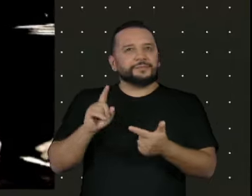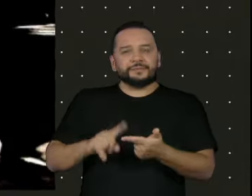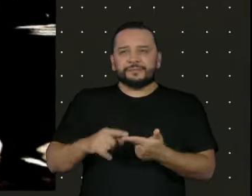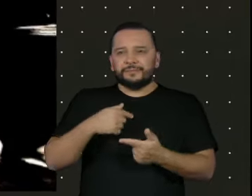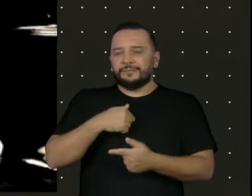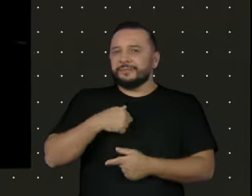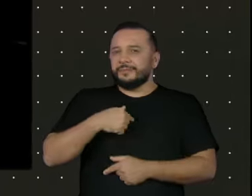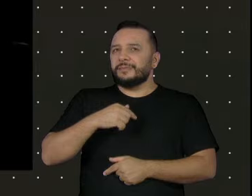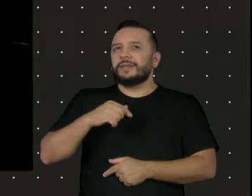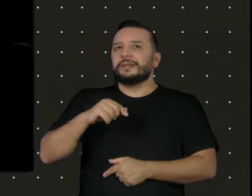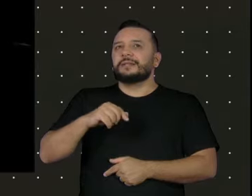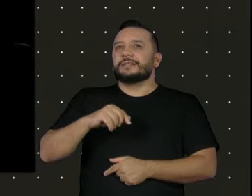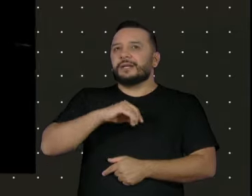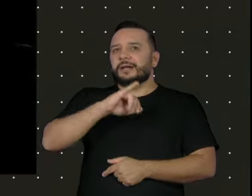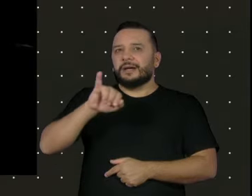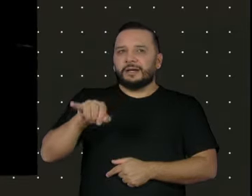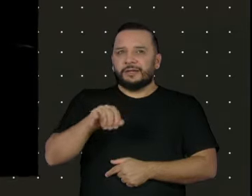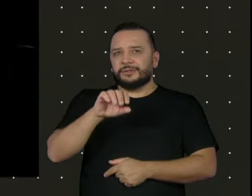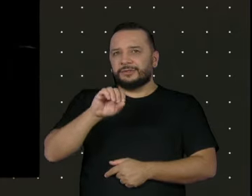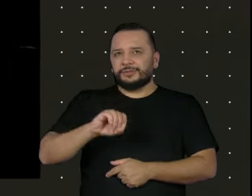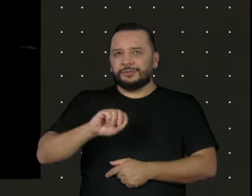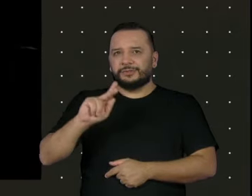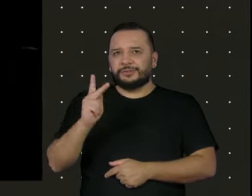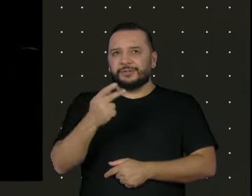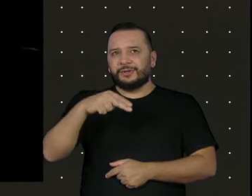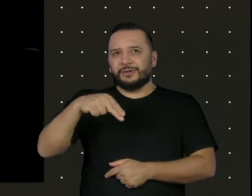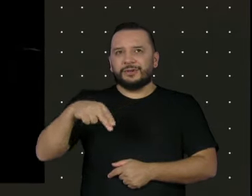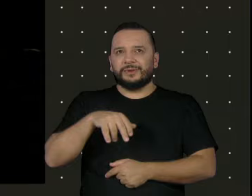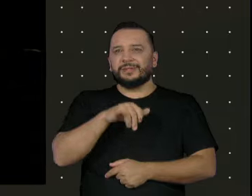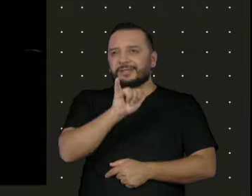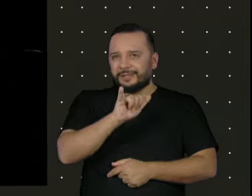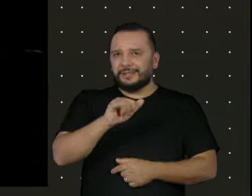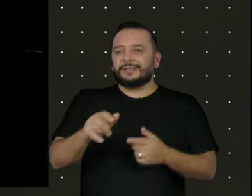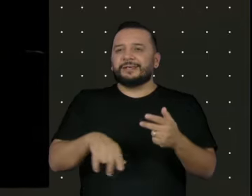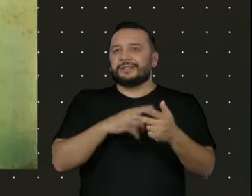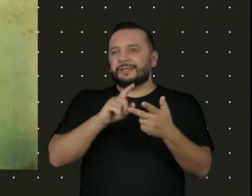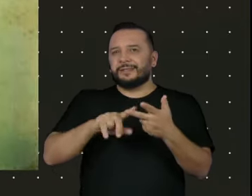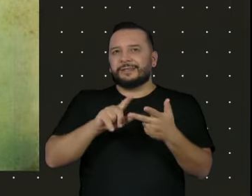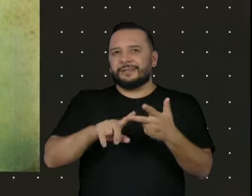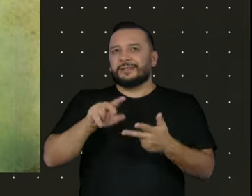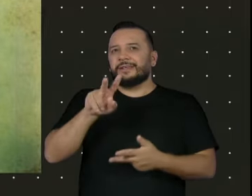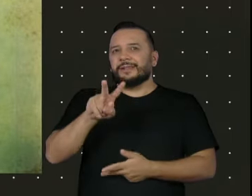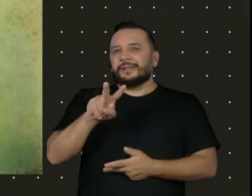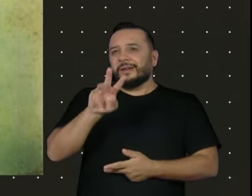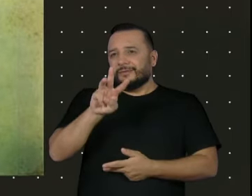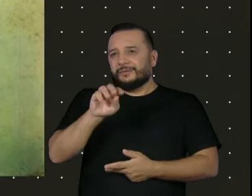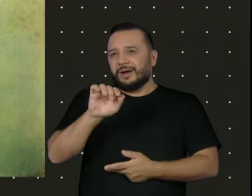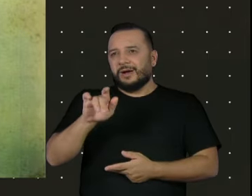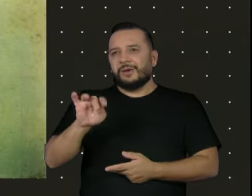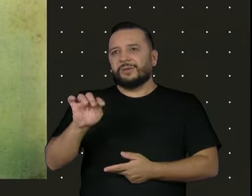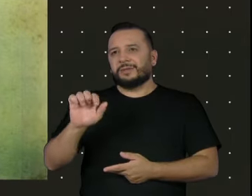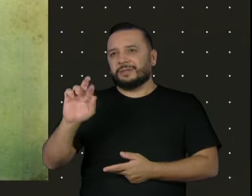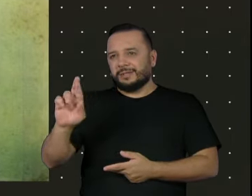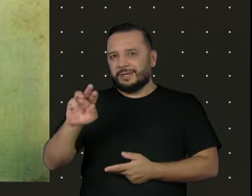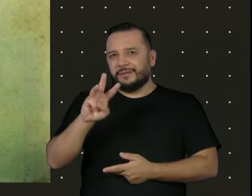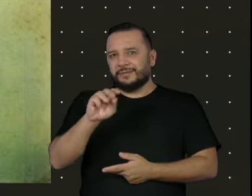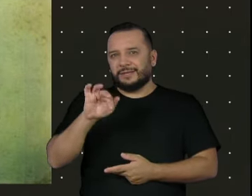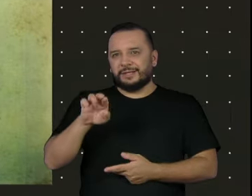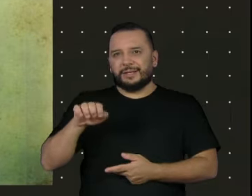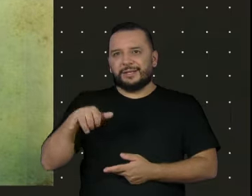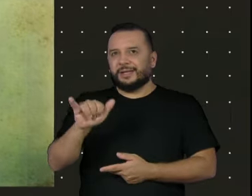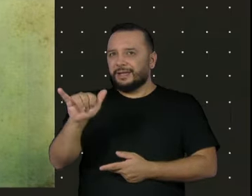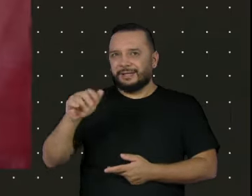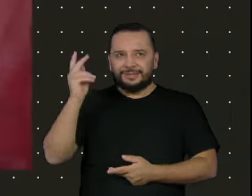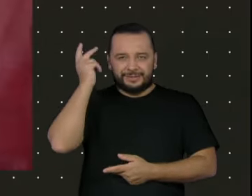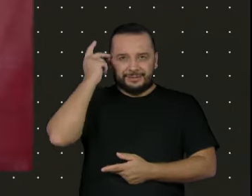Alf na Boate Plaza, né? Walter no Rio de Vanderlei. Janeiro. Walter Vanderlei aqui em São Paulo. Mais o César, o Mideodato, né? Que